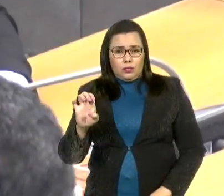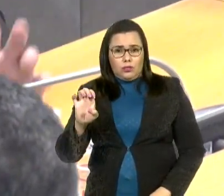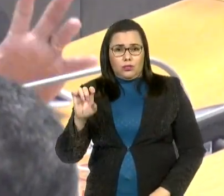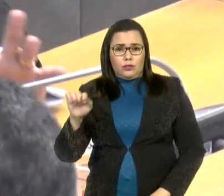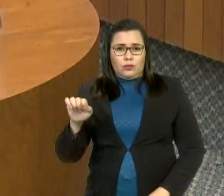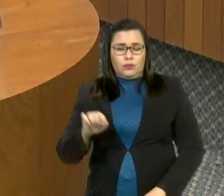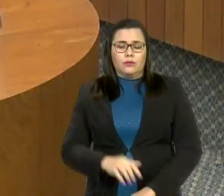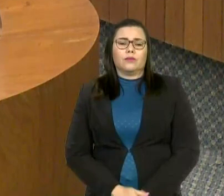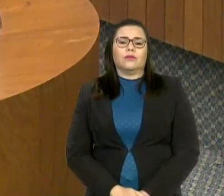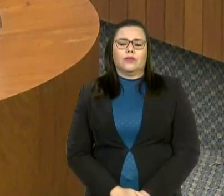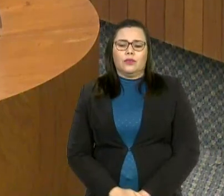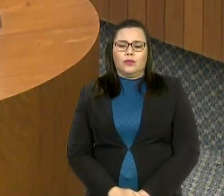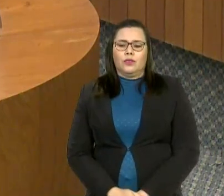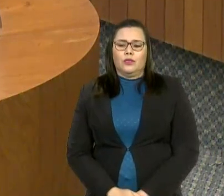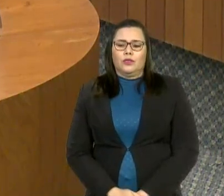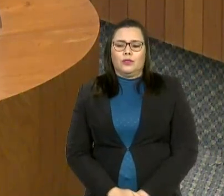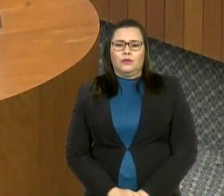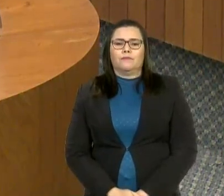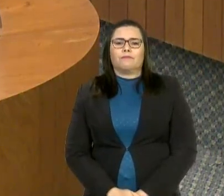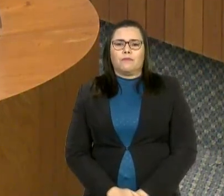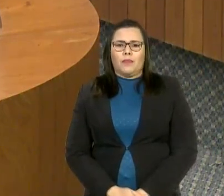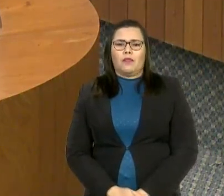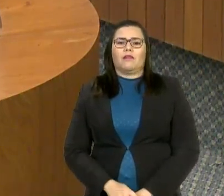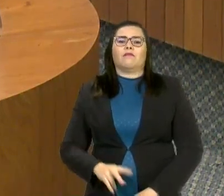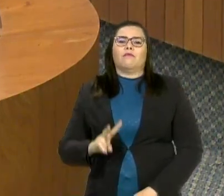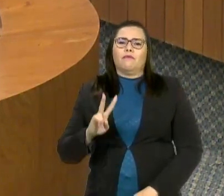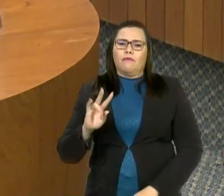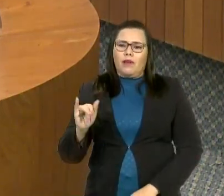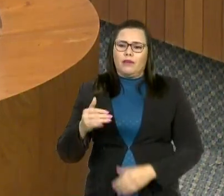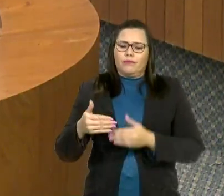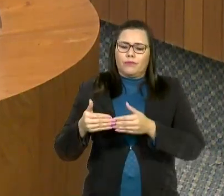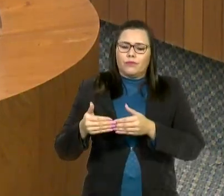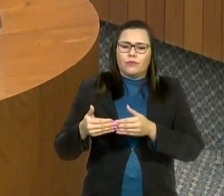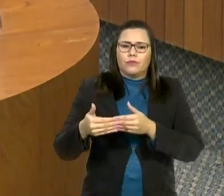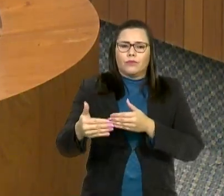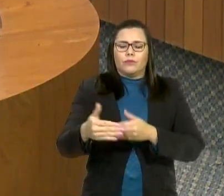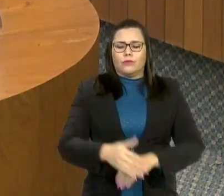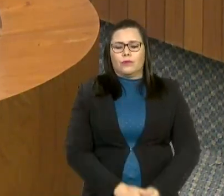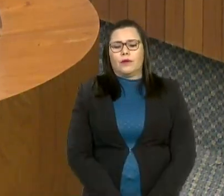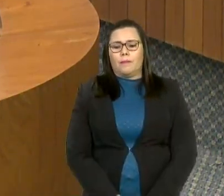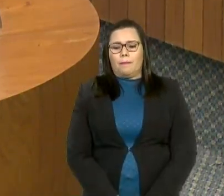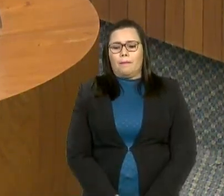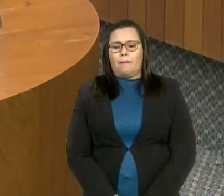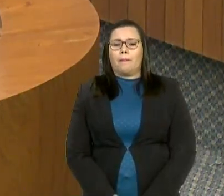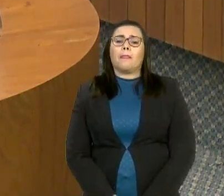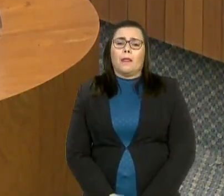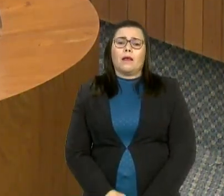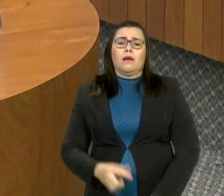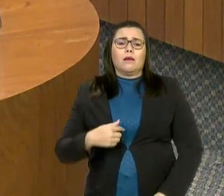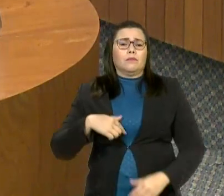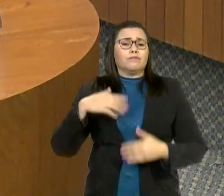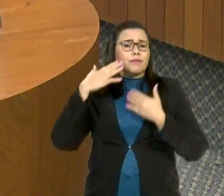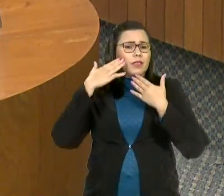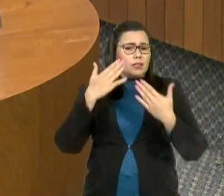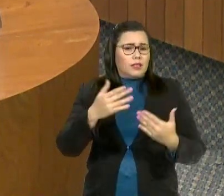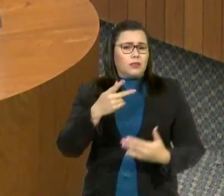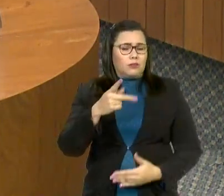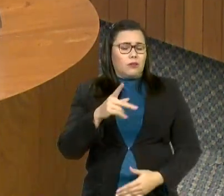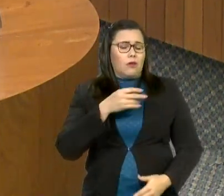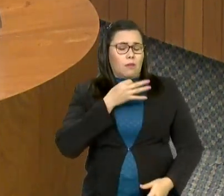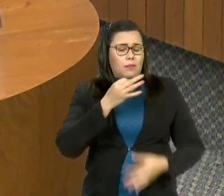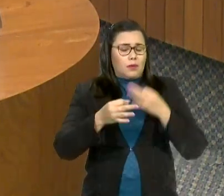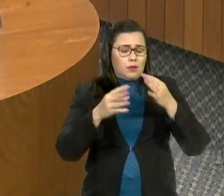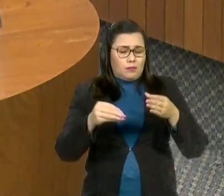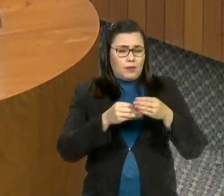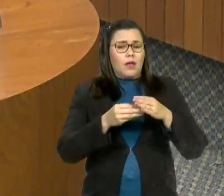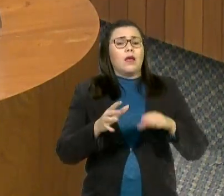a creche de Santa Luzia, deve ter várias outras no Estado, na minha situação. E eu chamo a atenção para mais um aspecto aqui, que é a falta, digamos